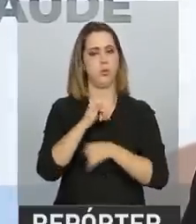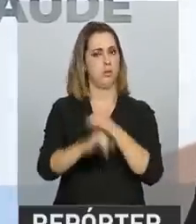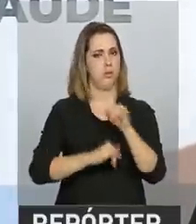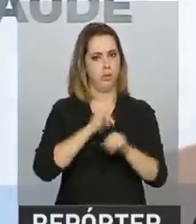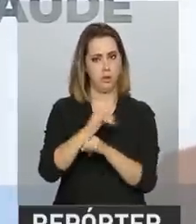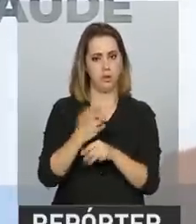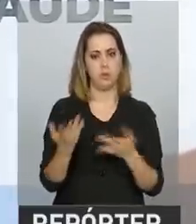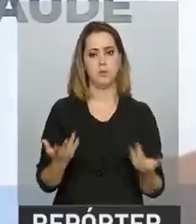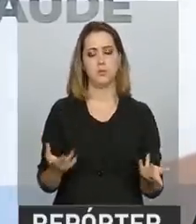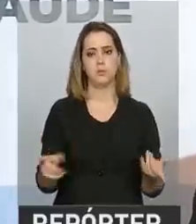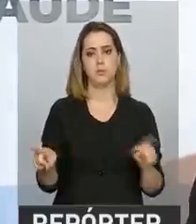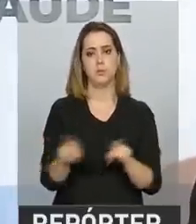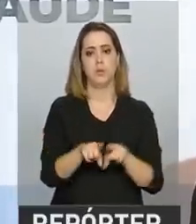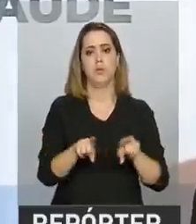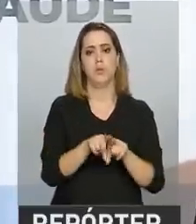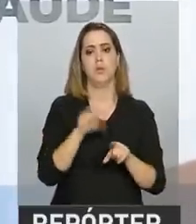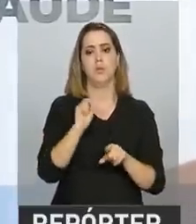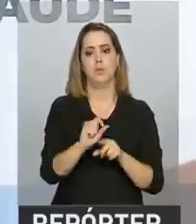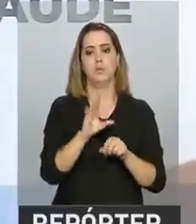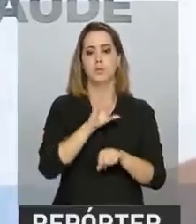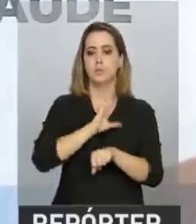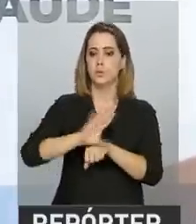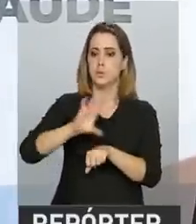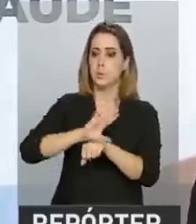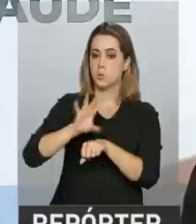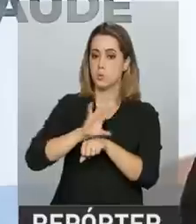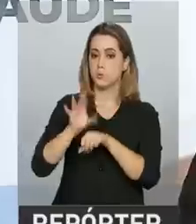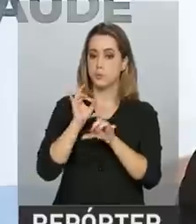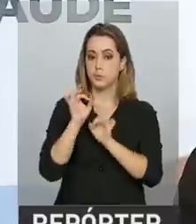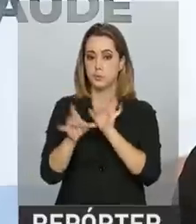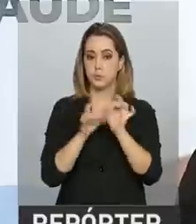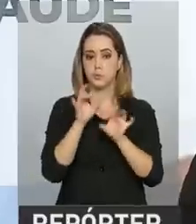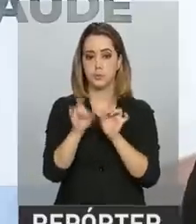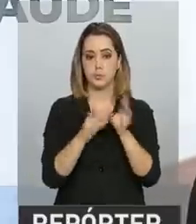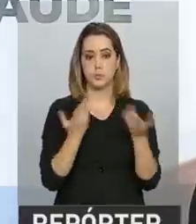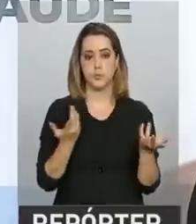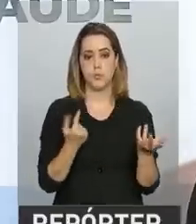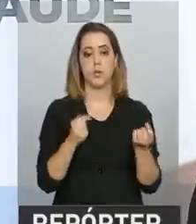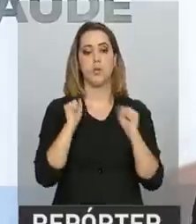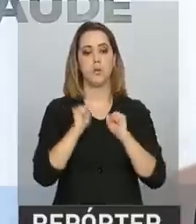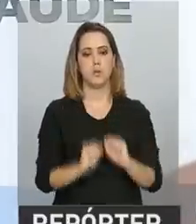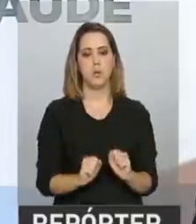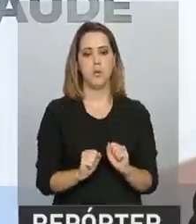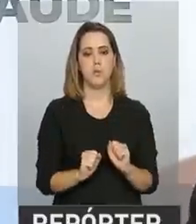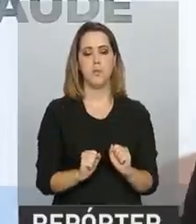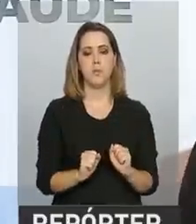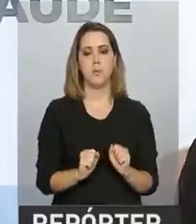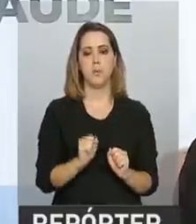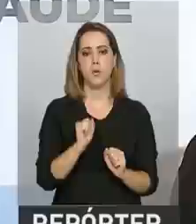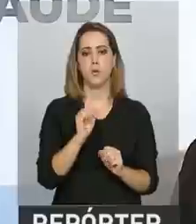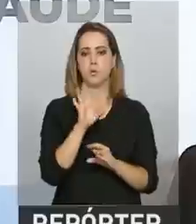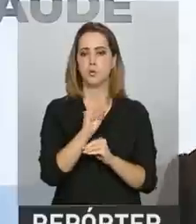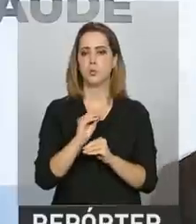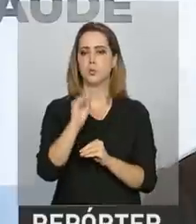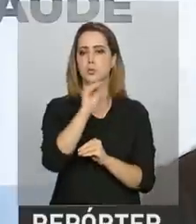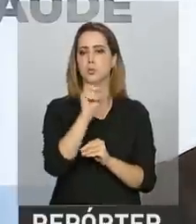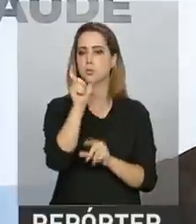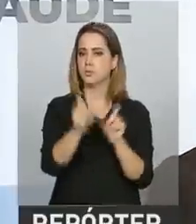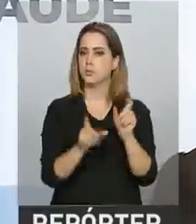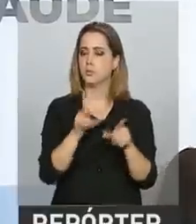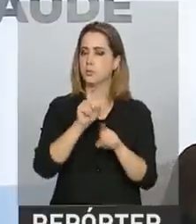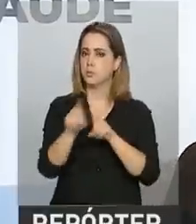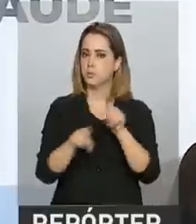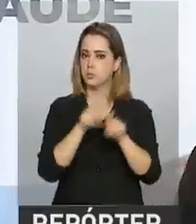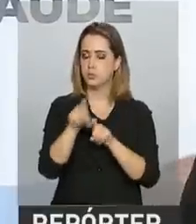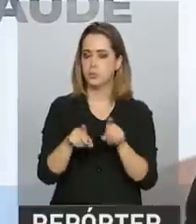conectividade, os cursos de especialização da UNASUS disponíveis para qualificar pessoas para tratar dessa questão da